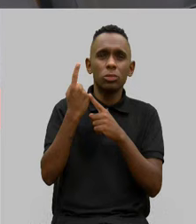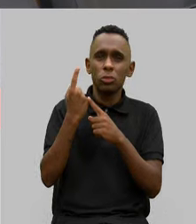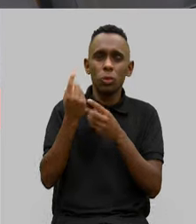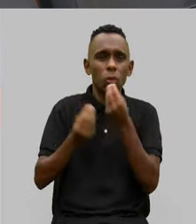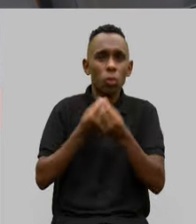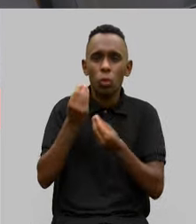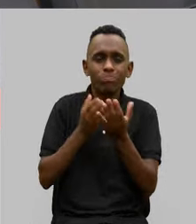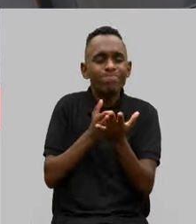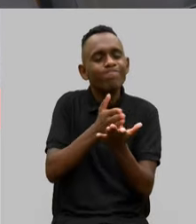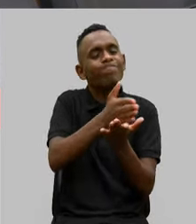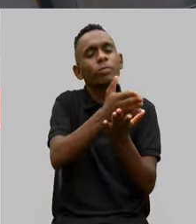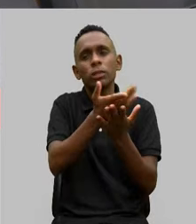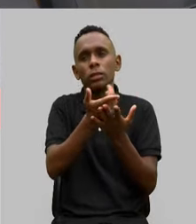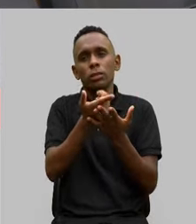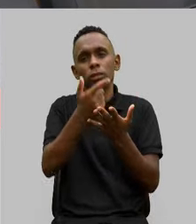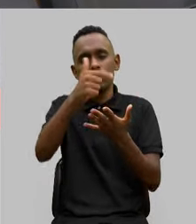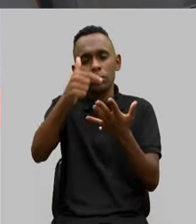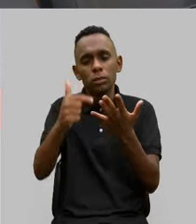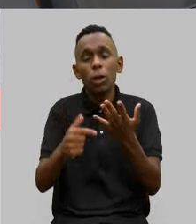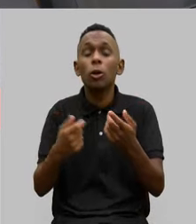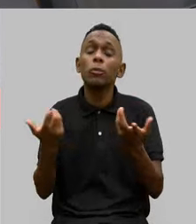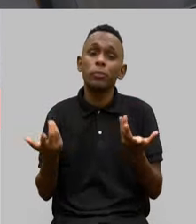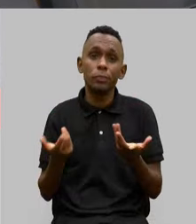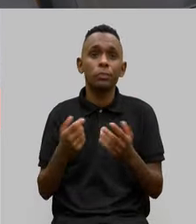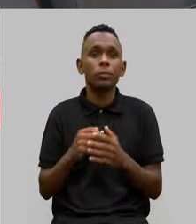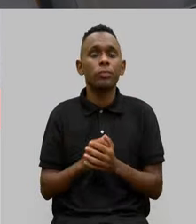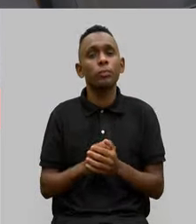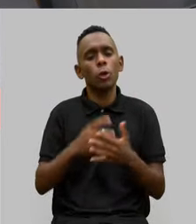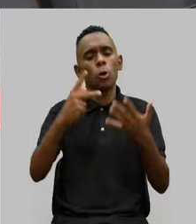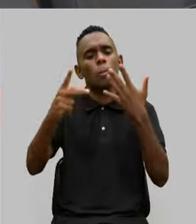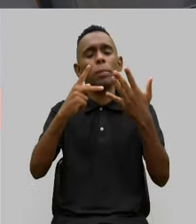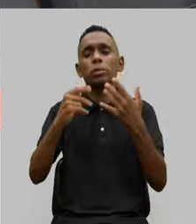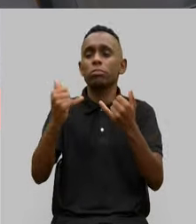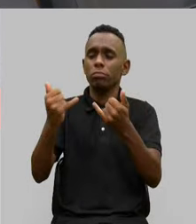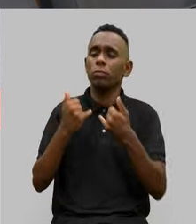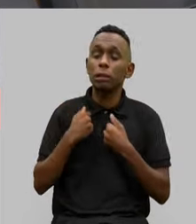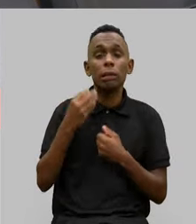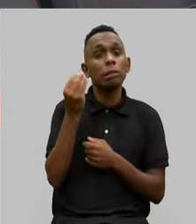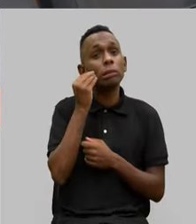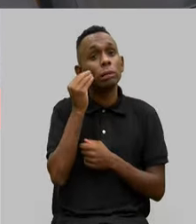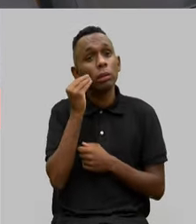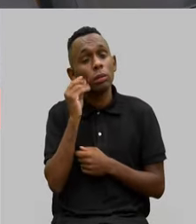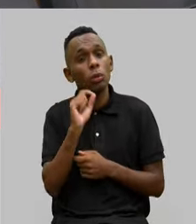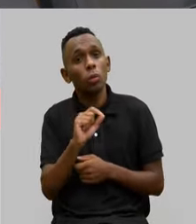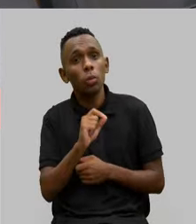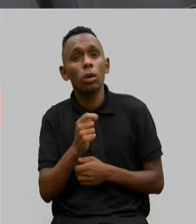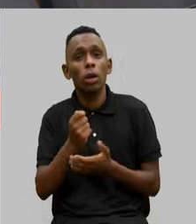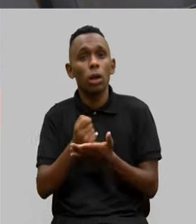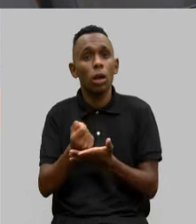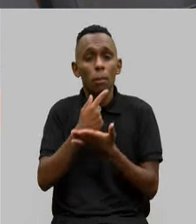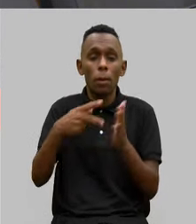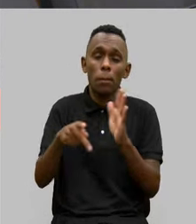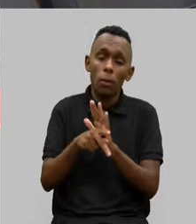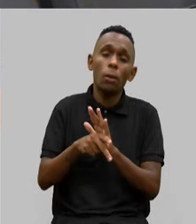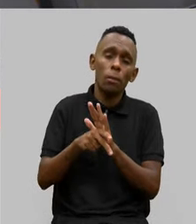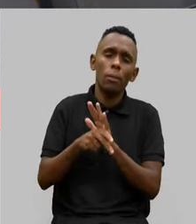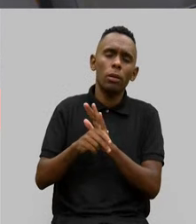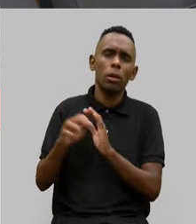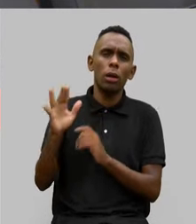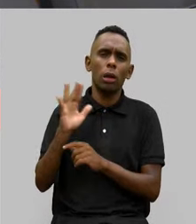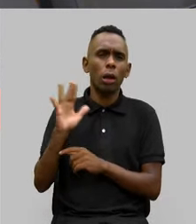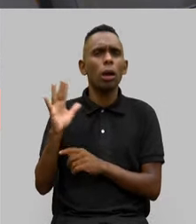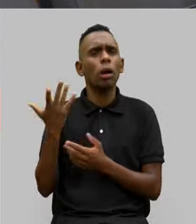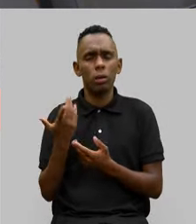opção E aí o o psiquiatra falou com amigo Lúcia Vamos tentar medicamento à base de cannabis eu falei nossa